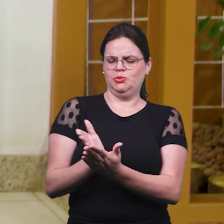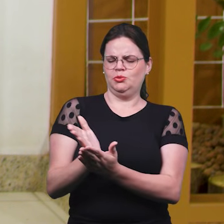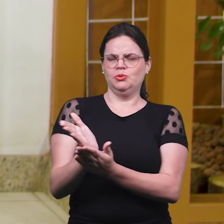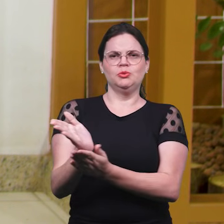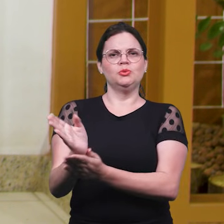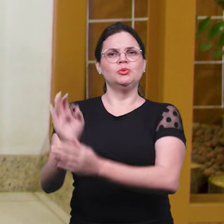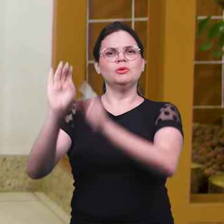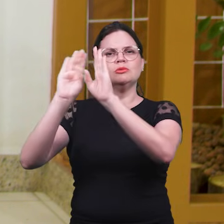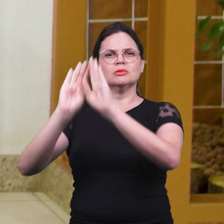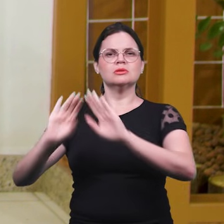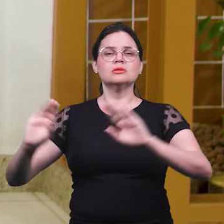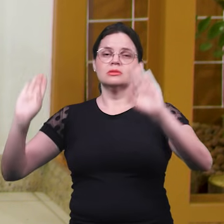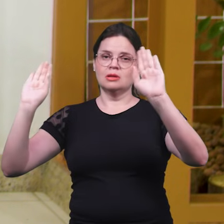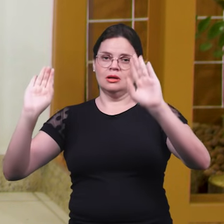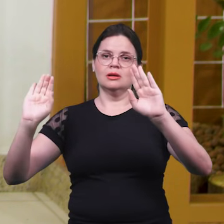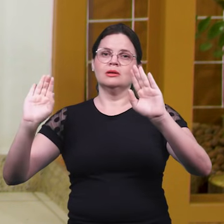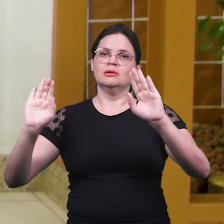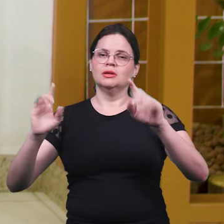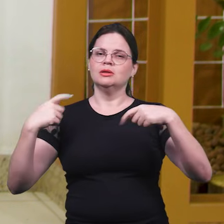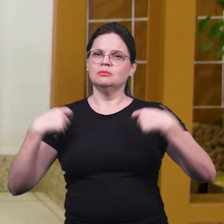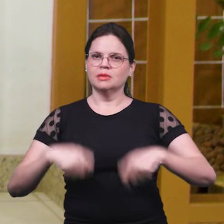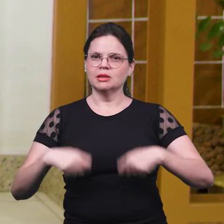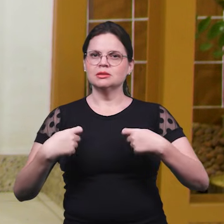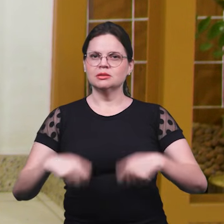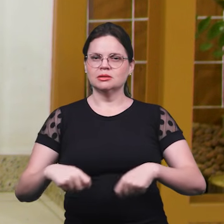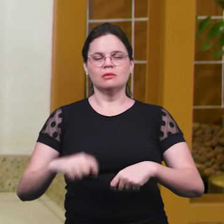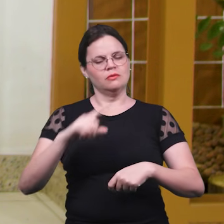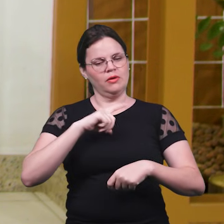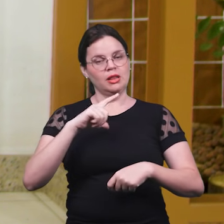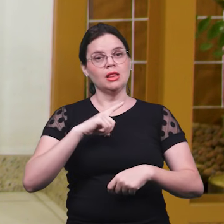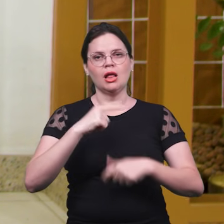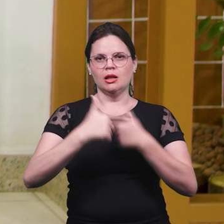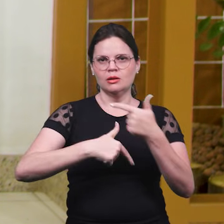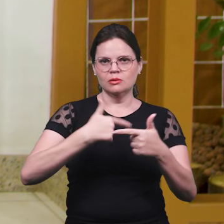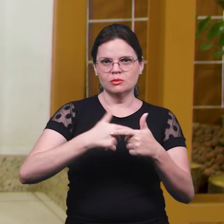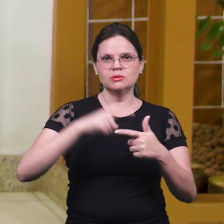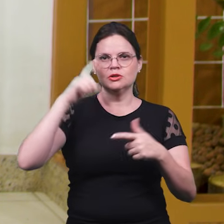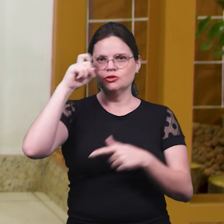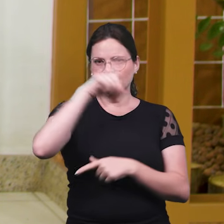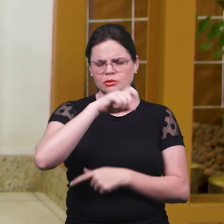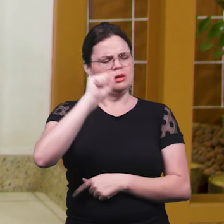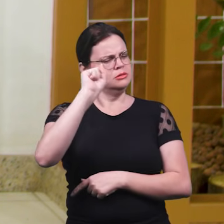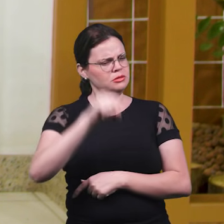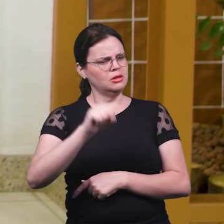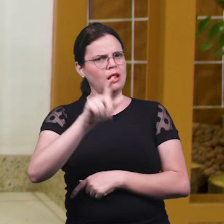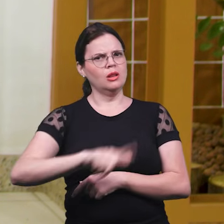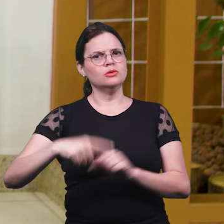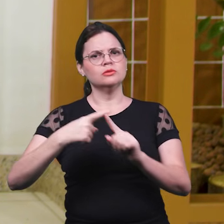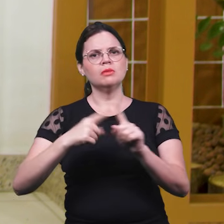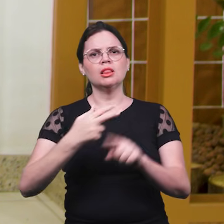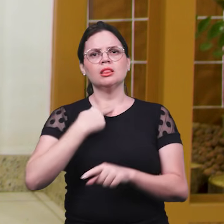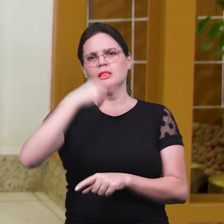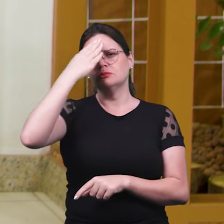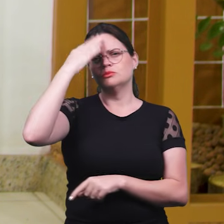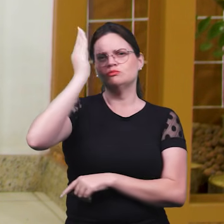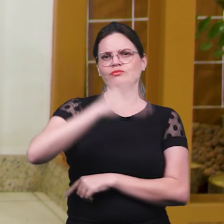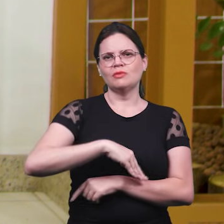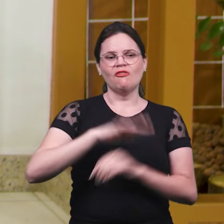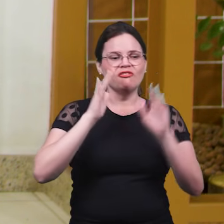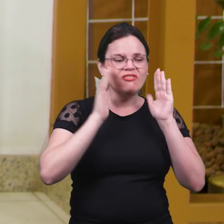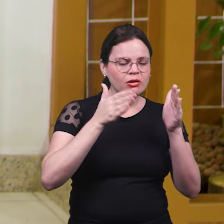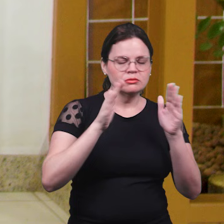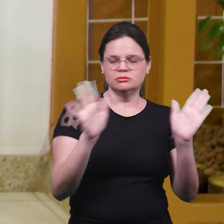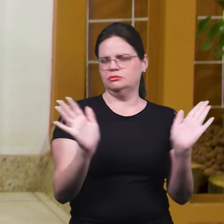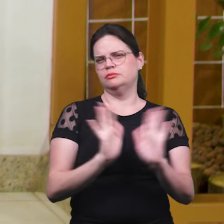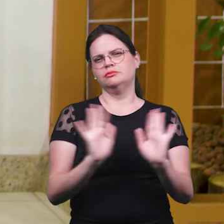às eternidades. Nós temos que ir nos caminhos, não vamos ter prova, vamos ter dificuldade? Sim, mas nós não podemos estar olhando